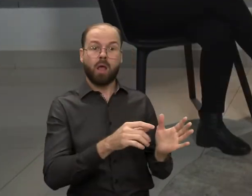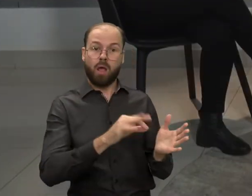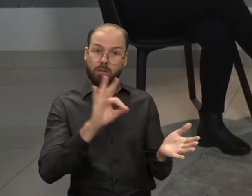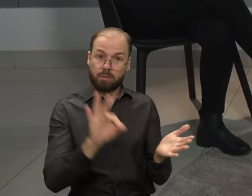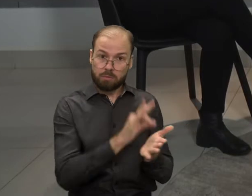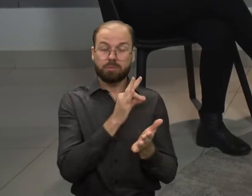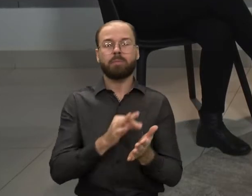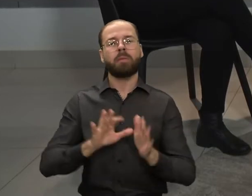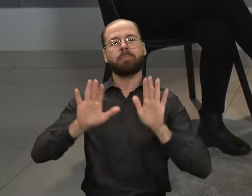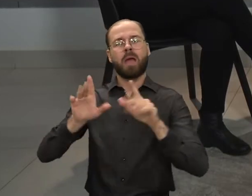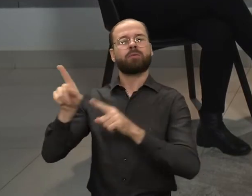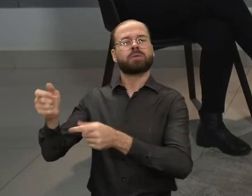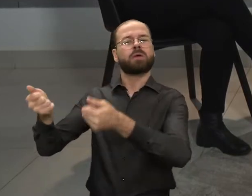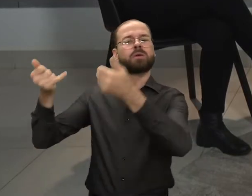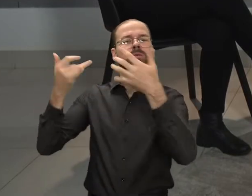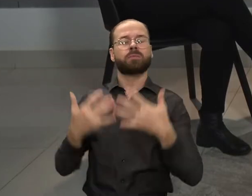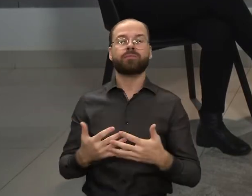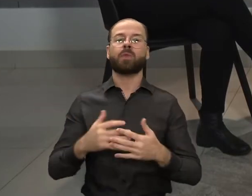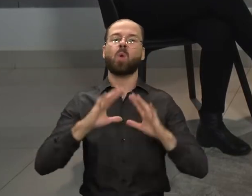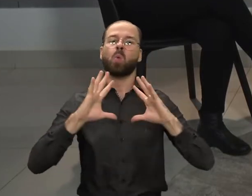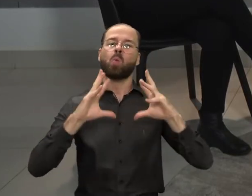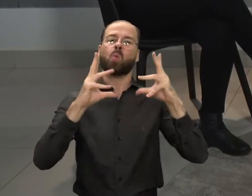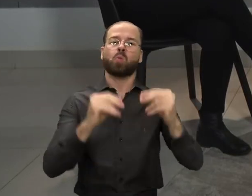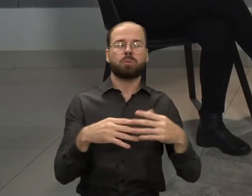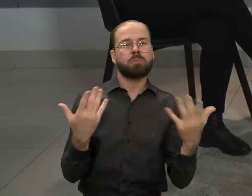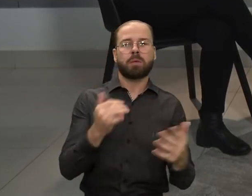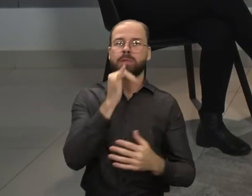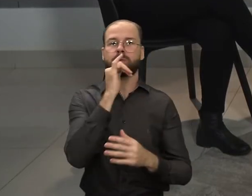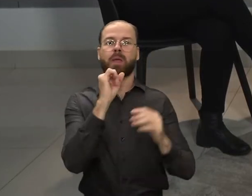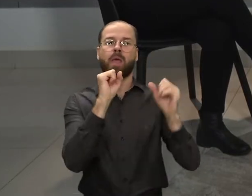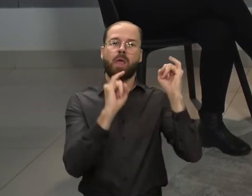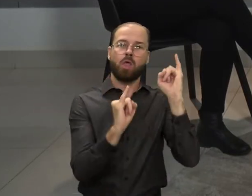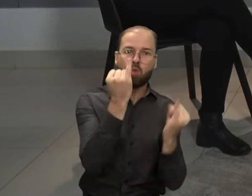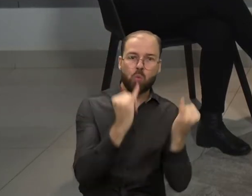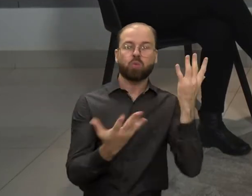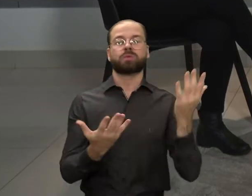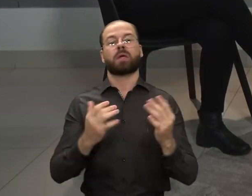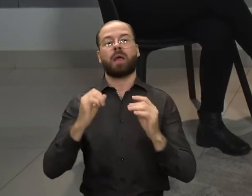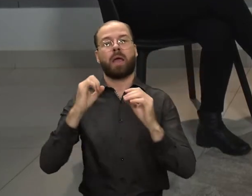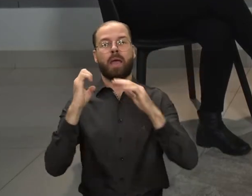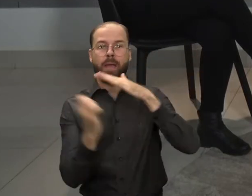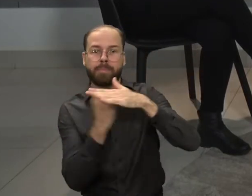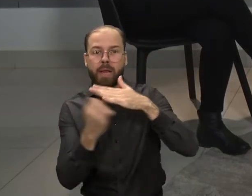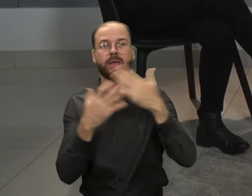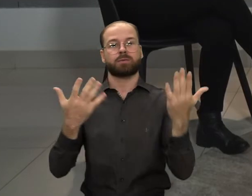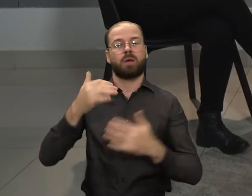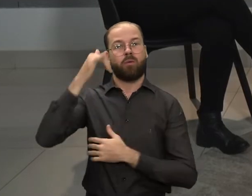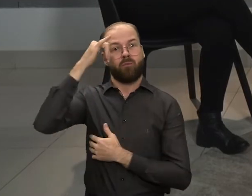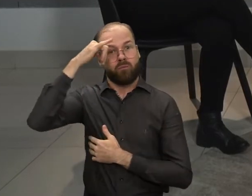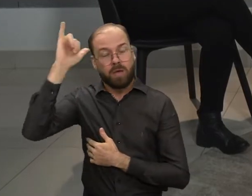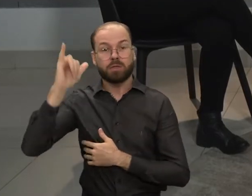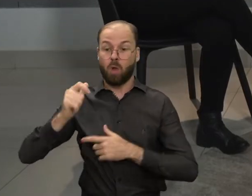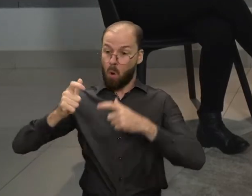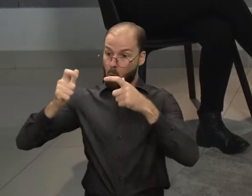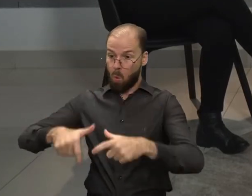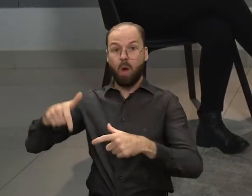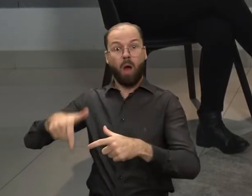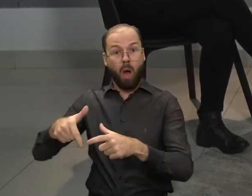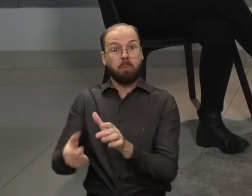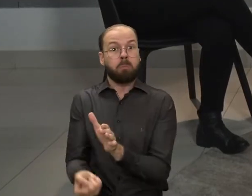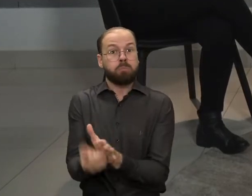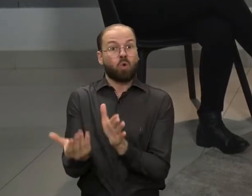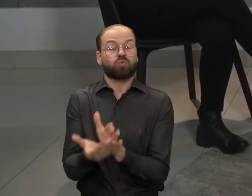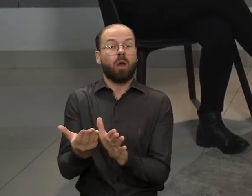gente, todo empreendimento, seja uma indústria ou uma empresa, uma fazenda, né, um local de